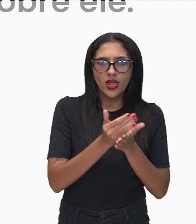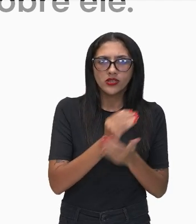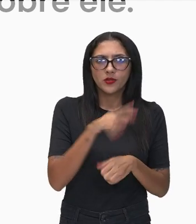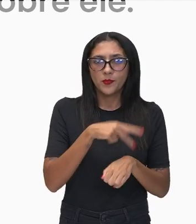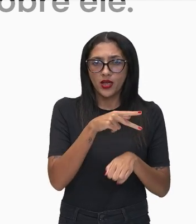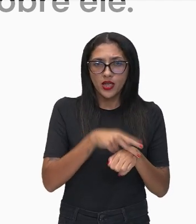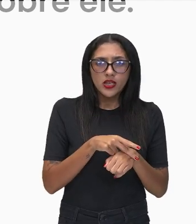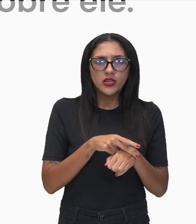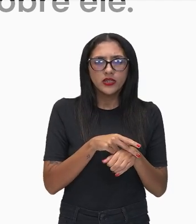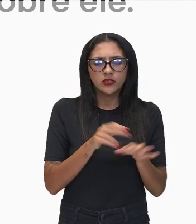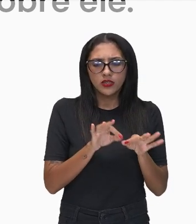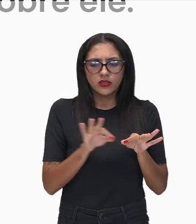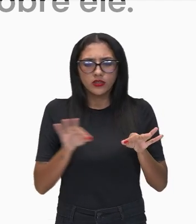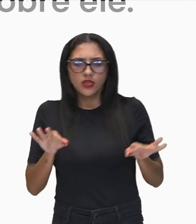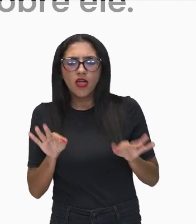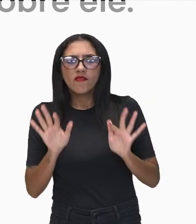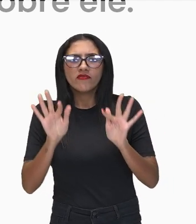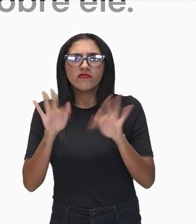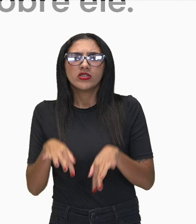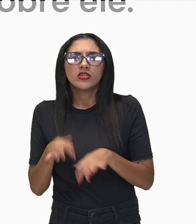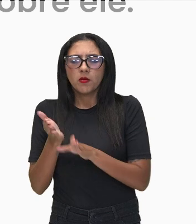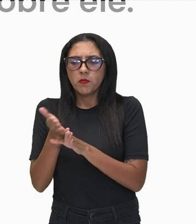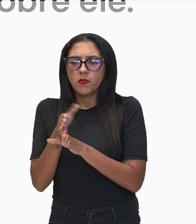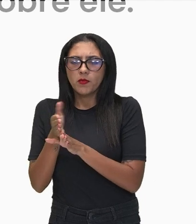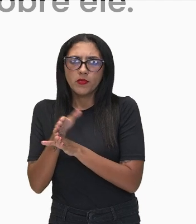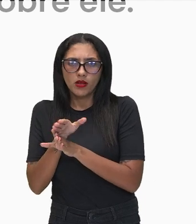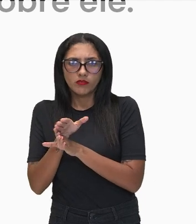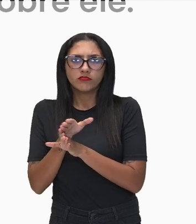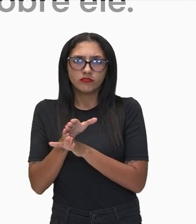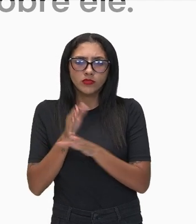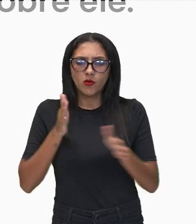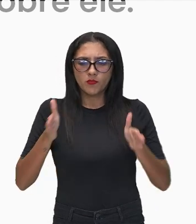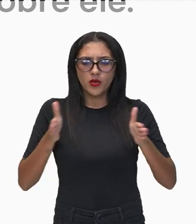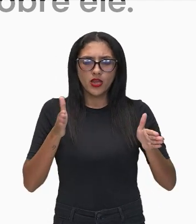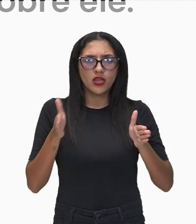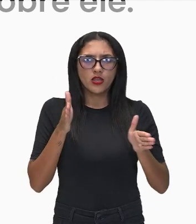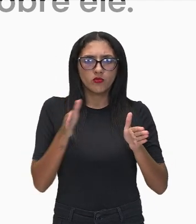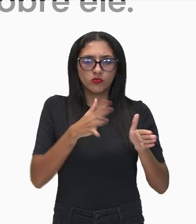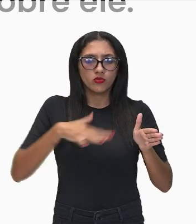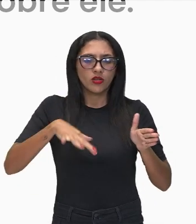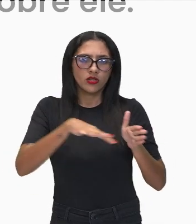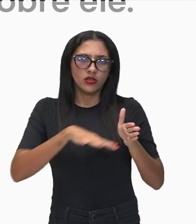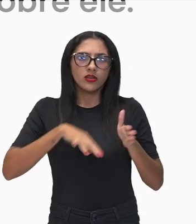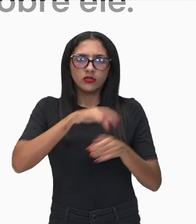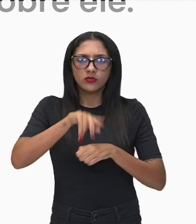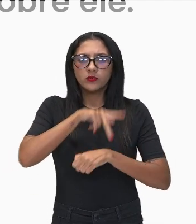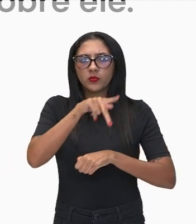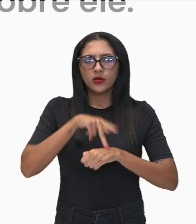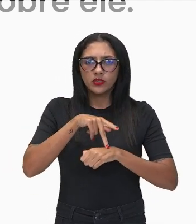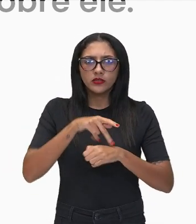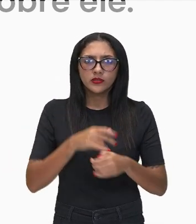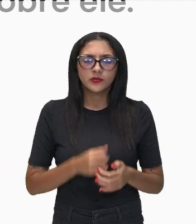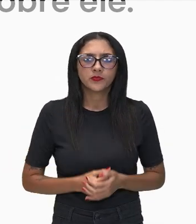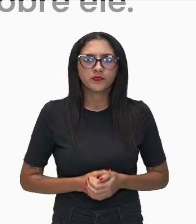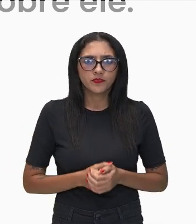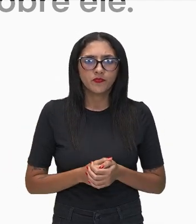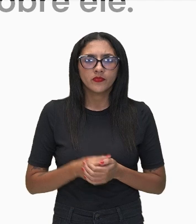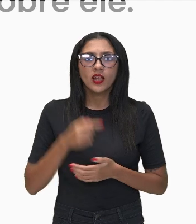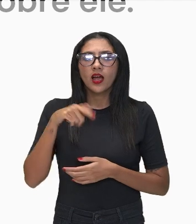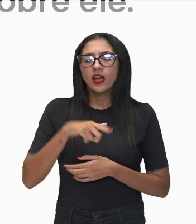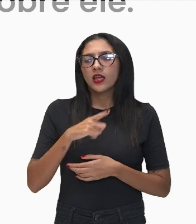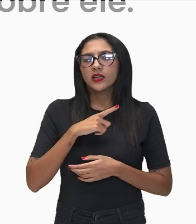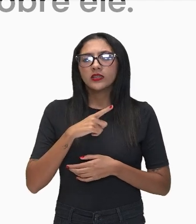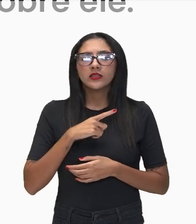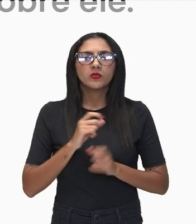território. Então, os limites desse território, ele vai ajudar a estabelecer a soberania sobre